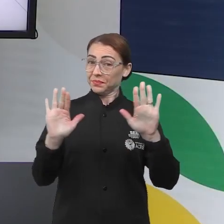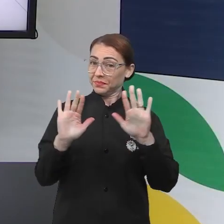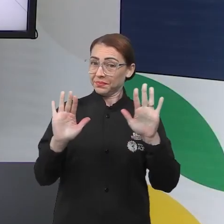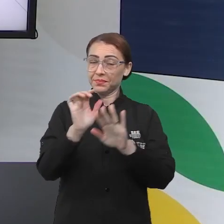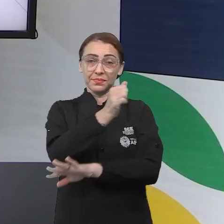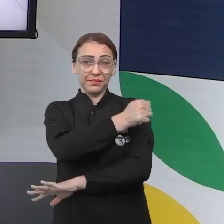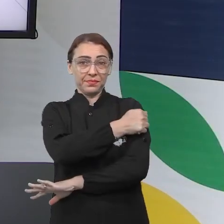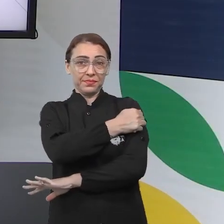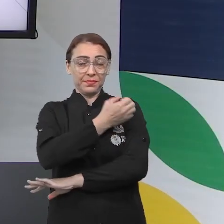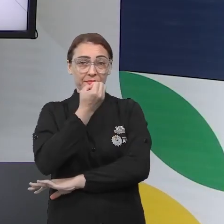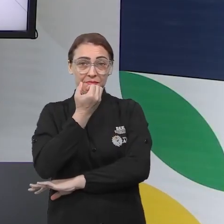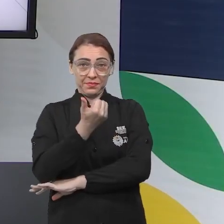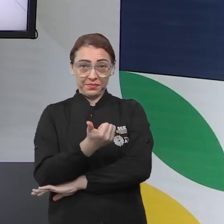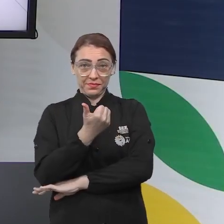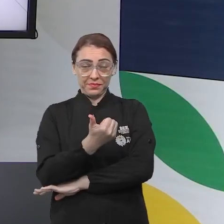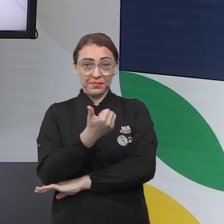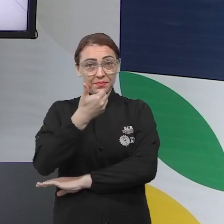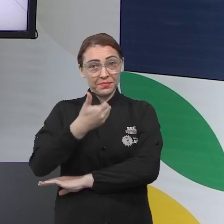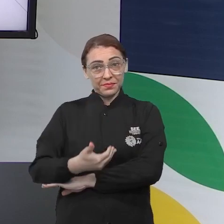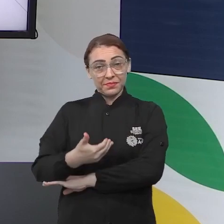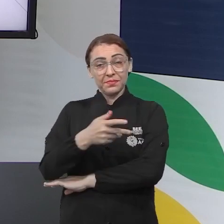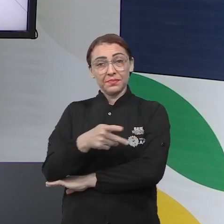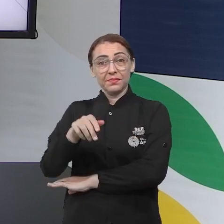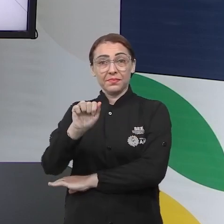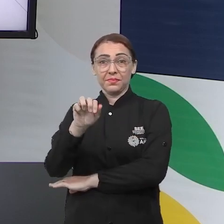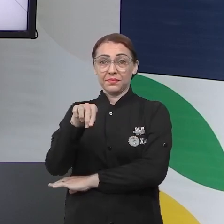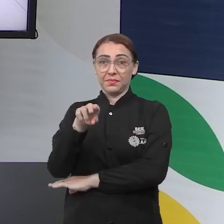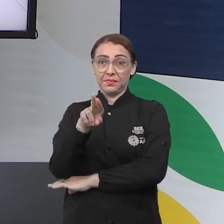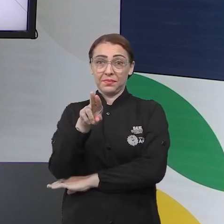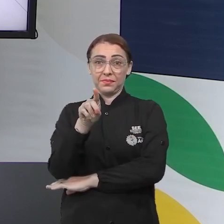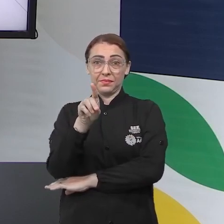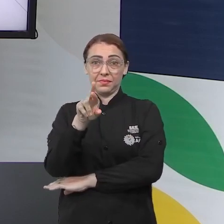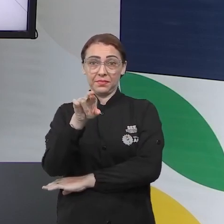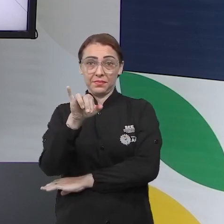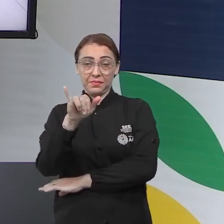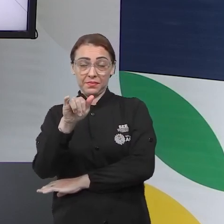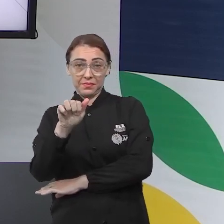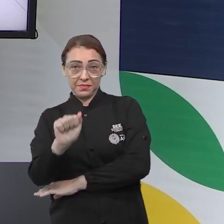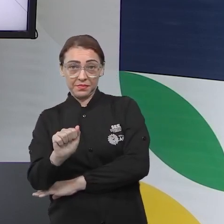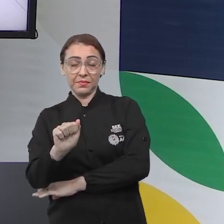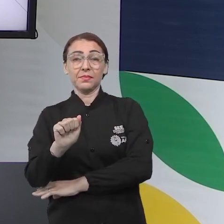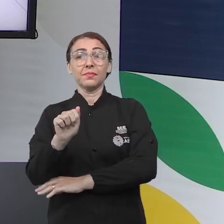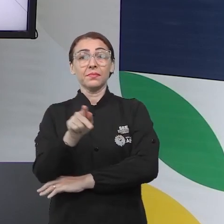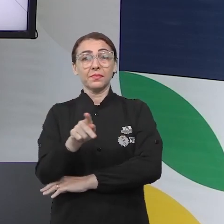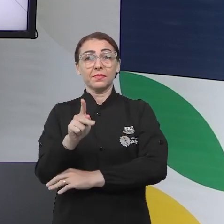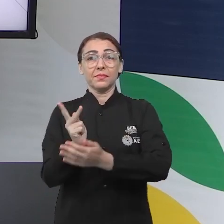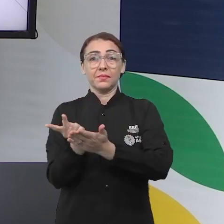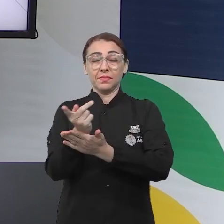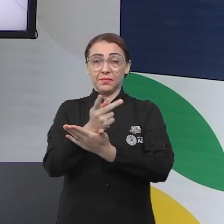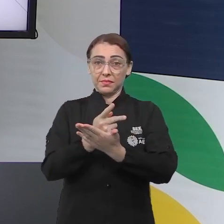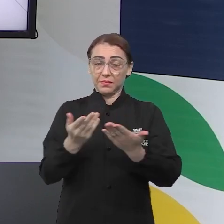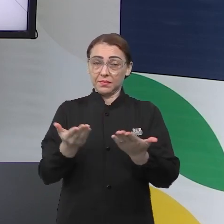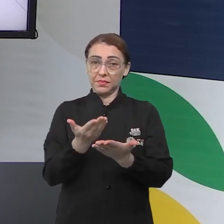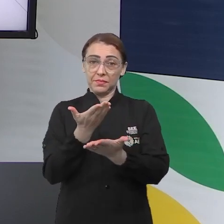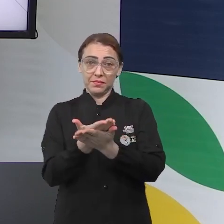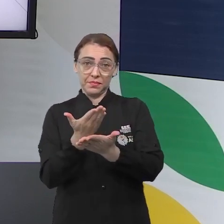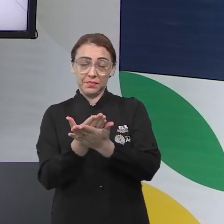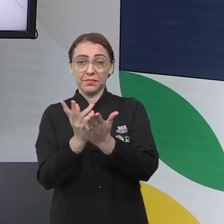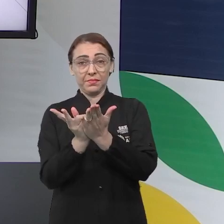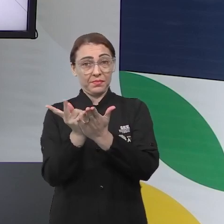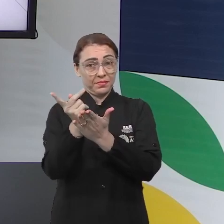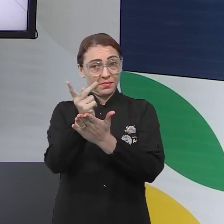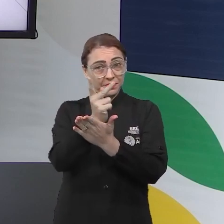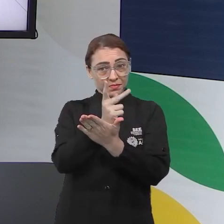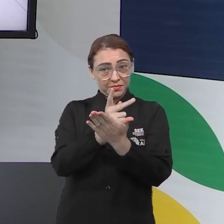Olá, estudante, tudo bem? Eu me chamo Andréia, sou professora de arte e estamos aqui para mais uma aula de